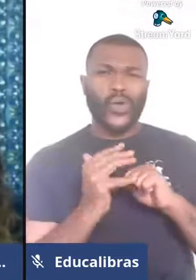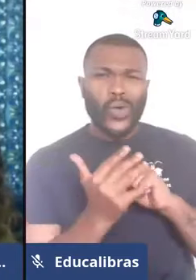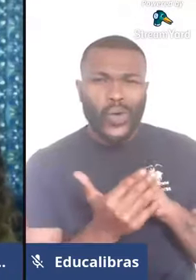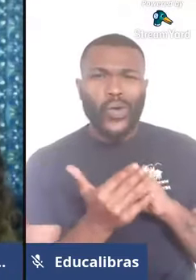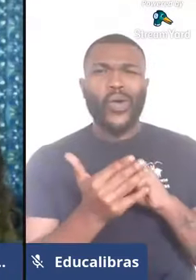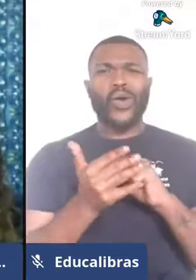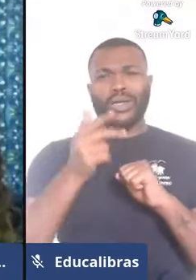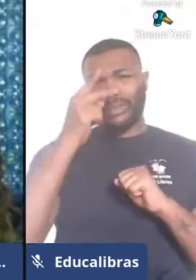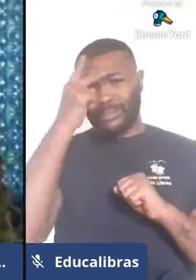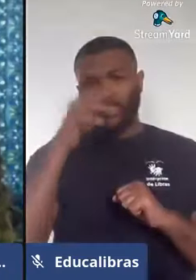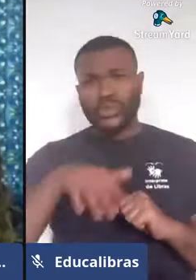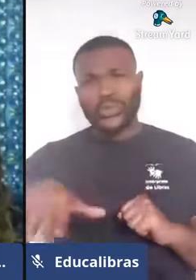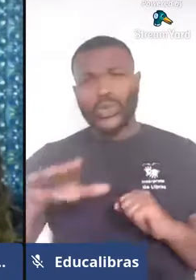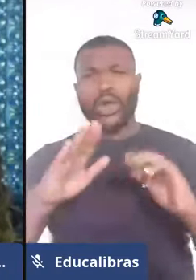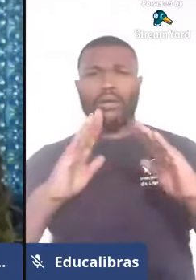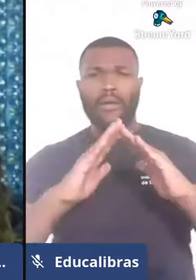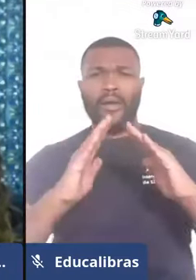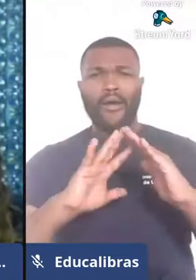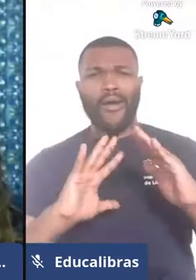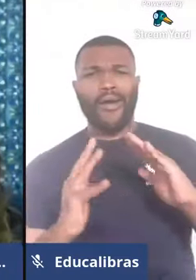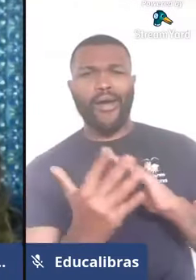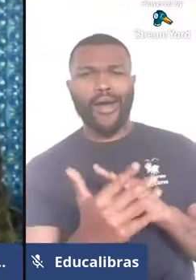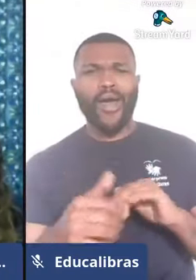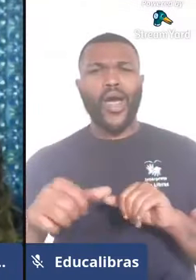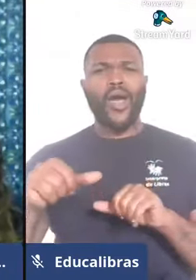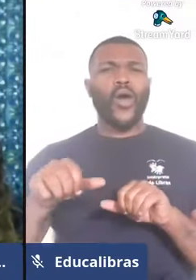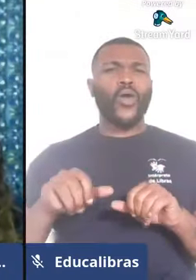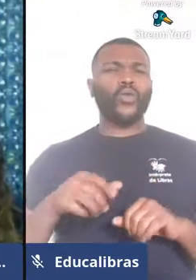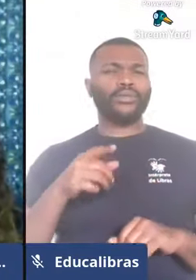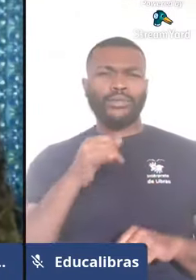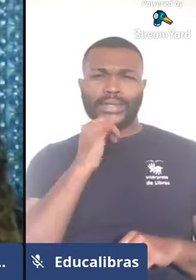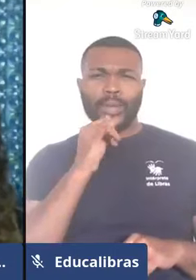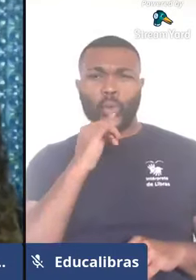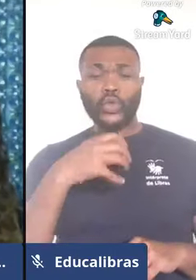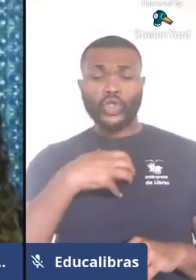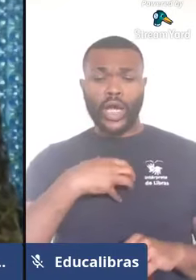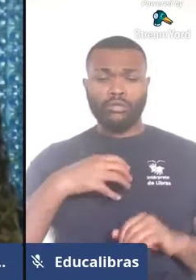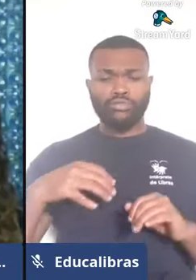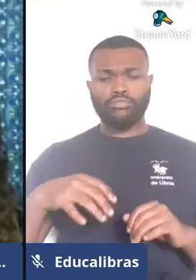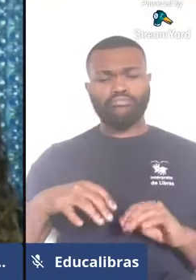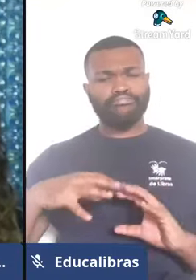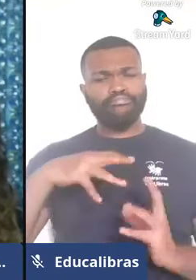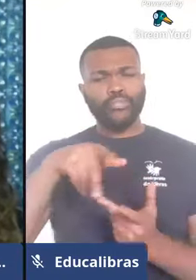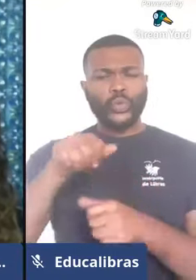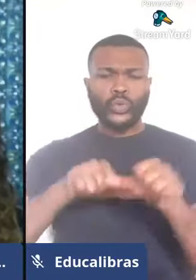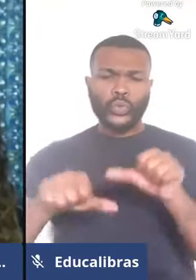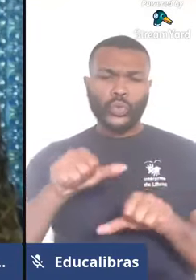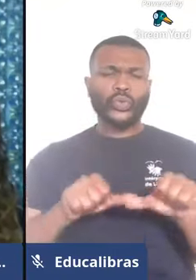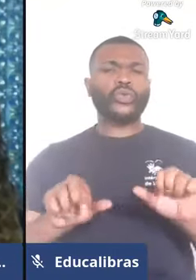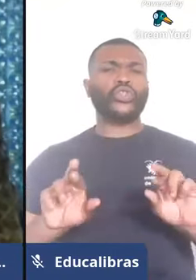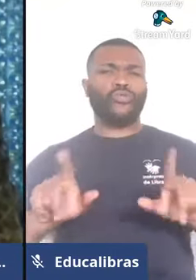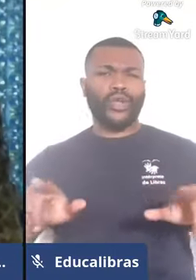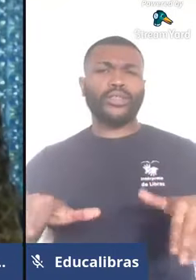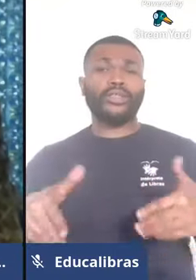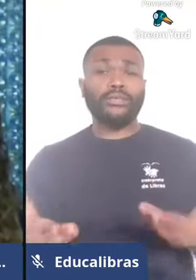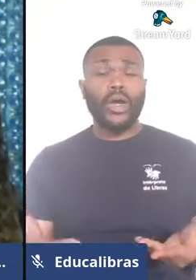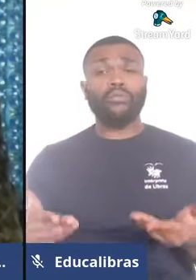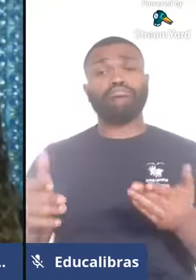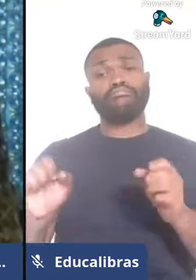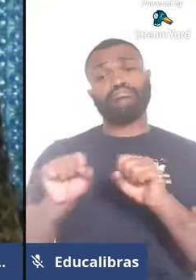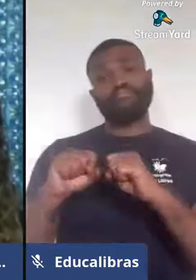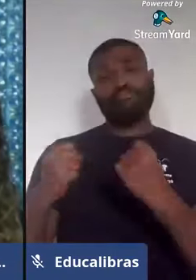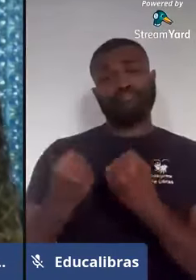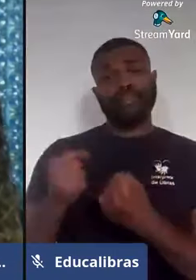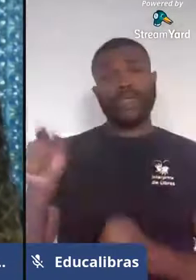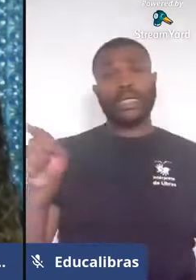mundo, a gente teve que cancelar, mas não queríamos, a ideia era continuar